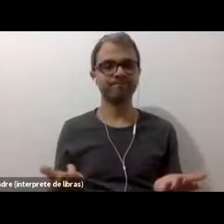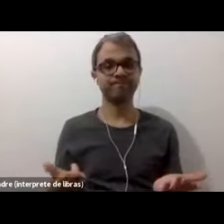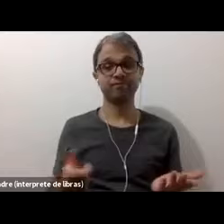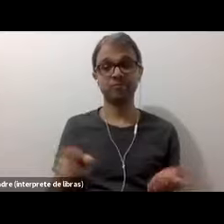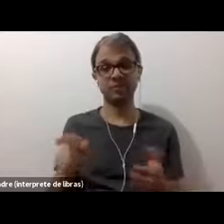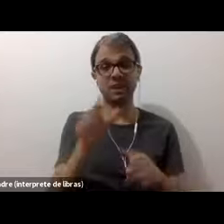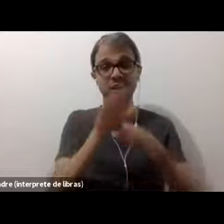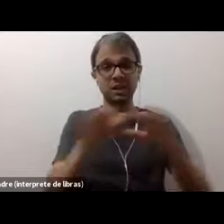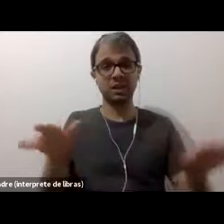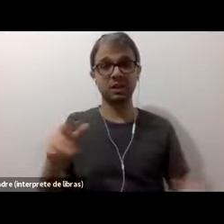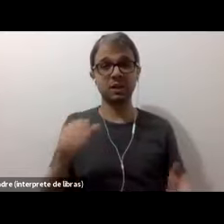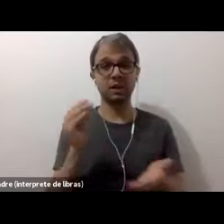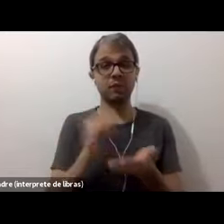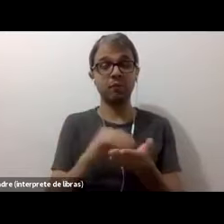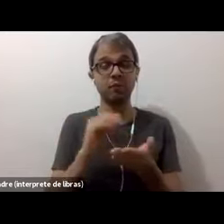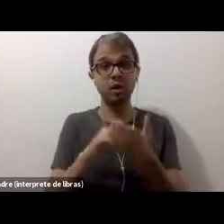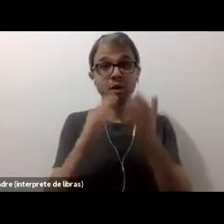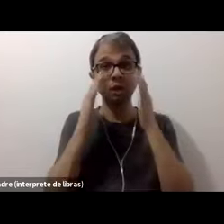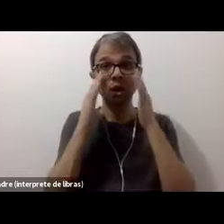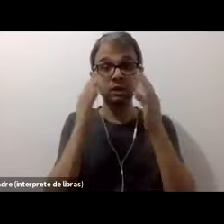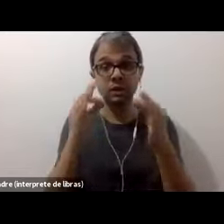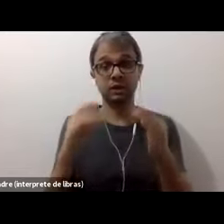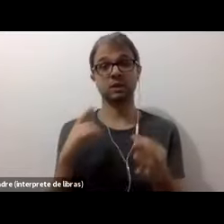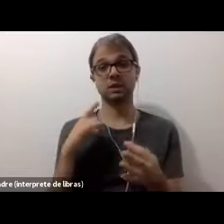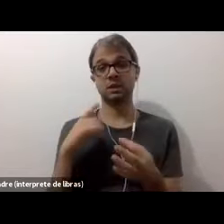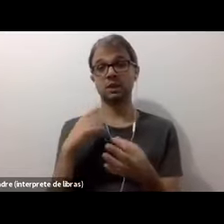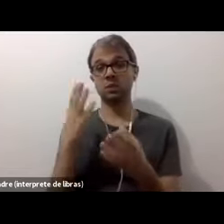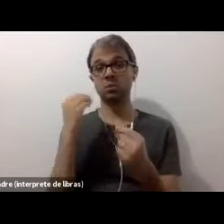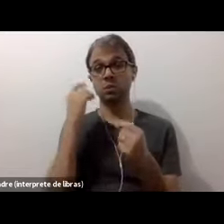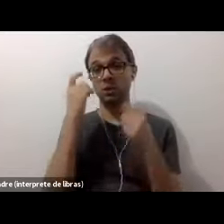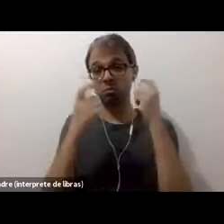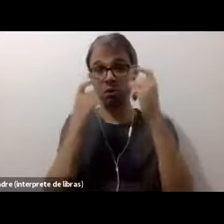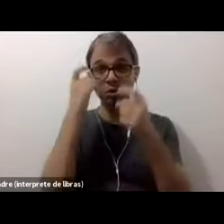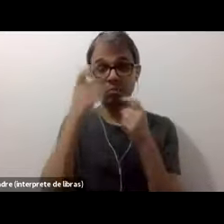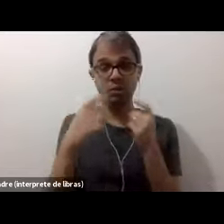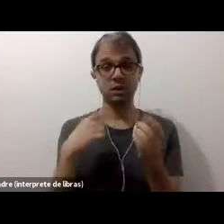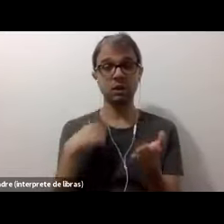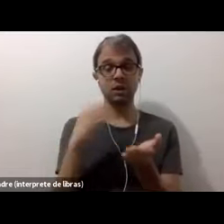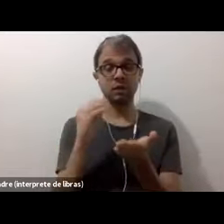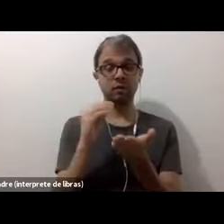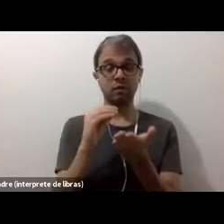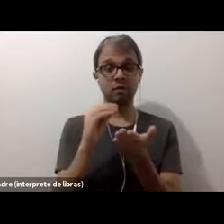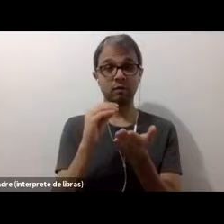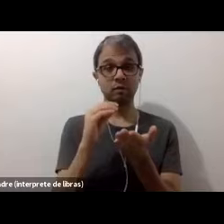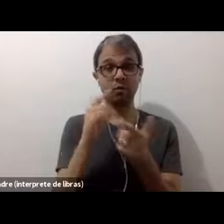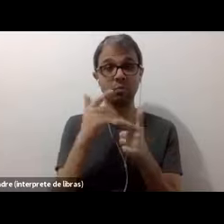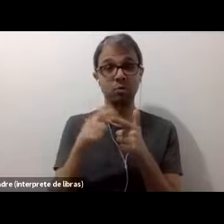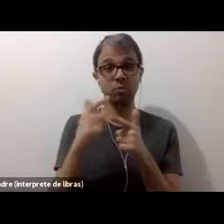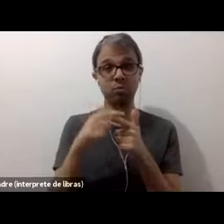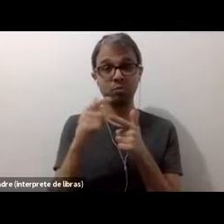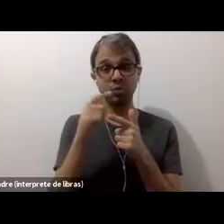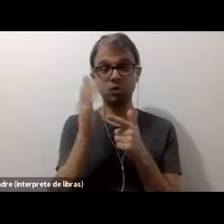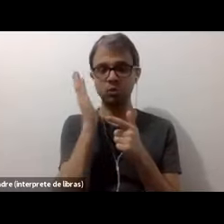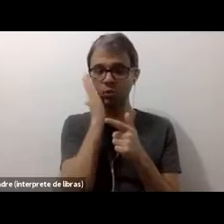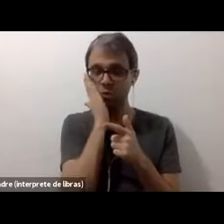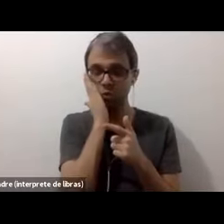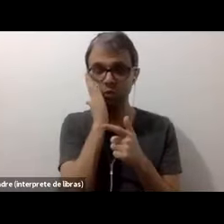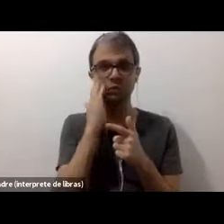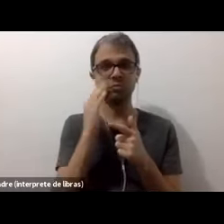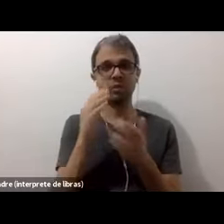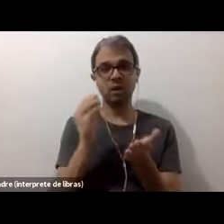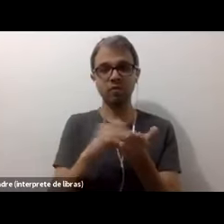desatenção, preocupação, problemas de sono, falta de apetite, pesadelos,